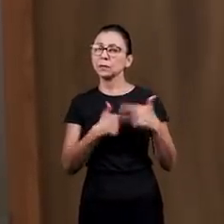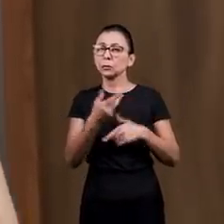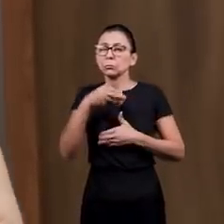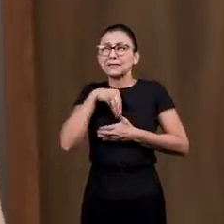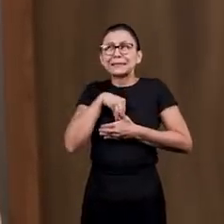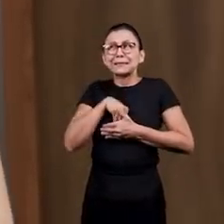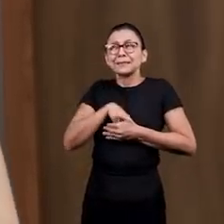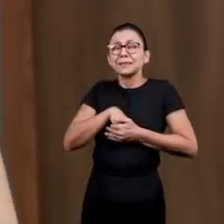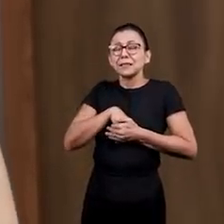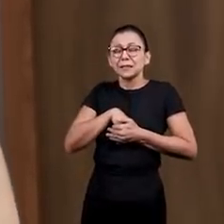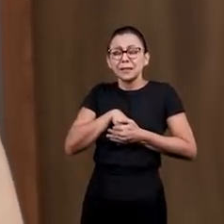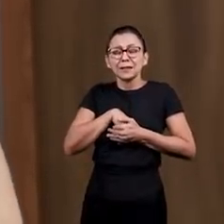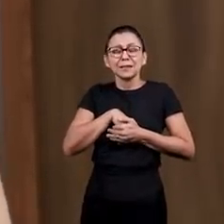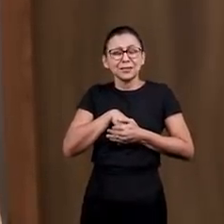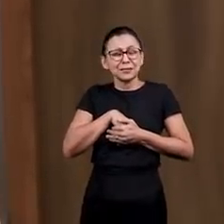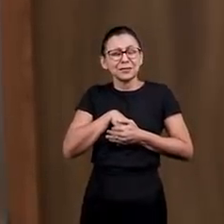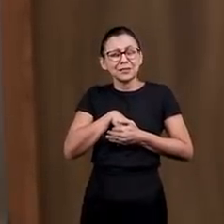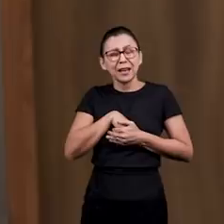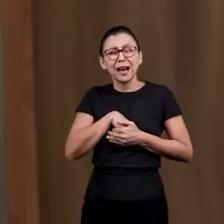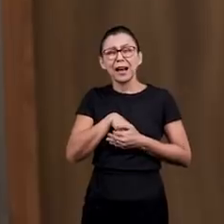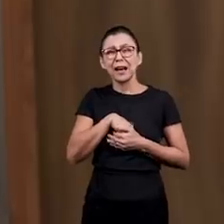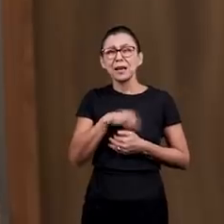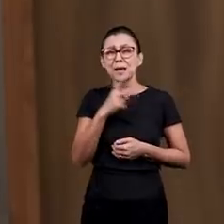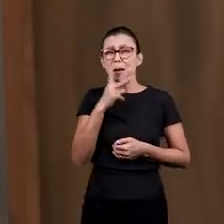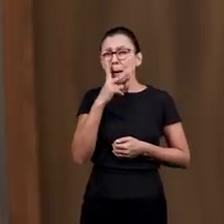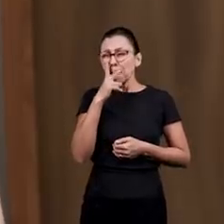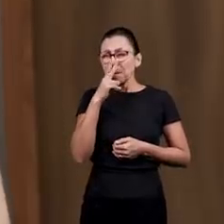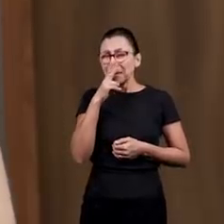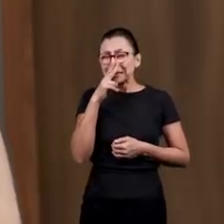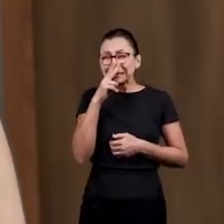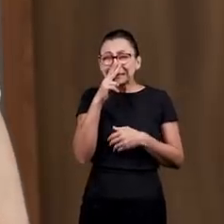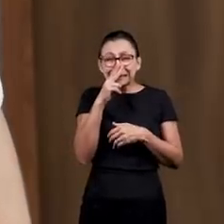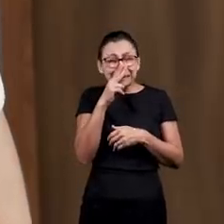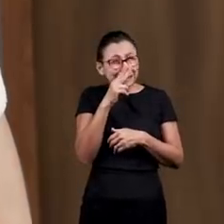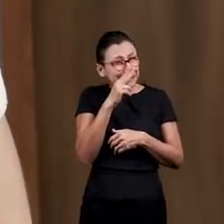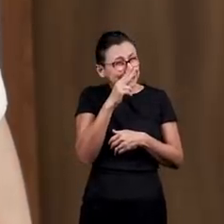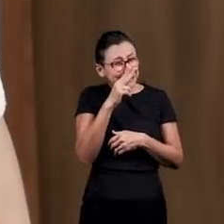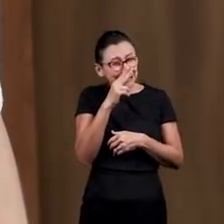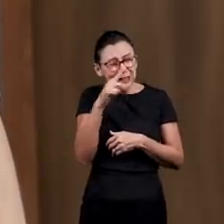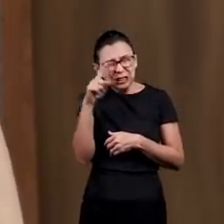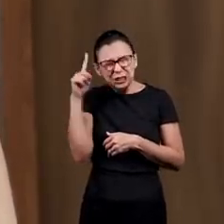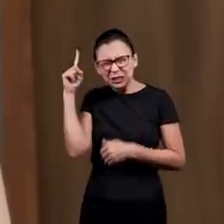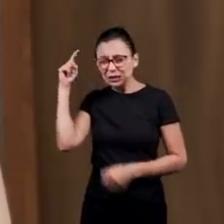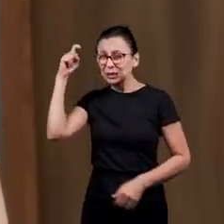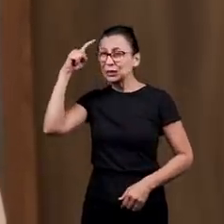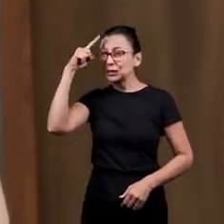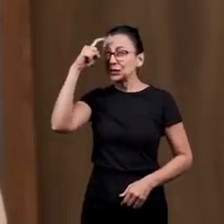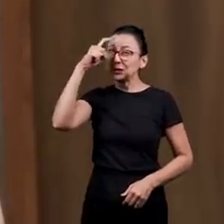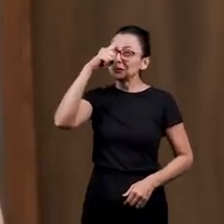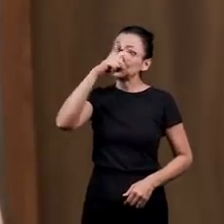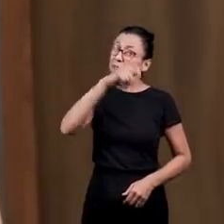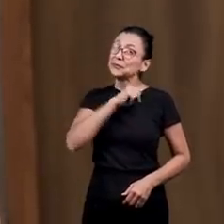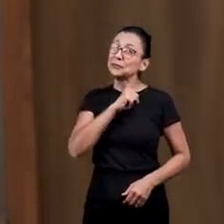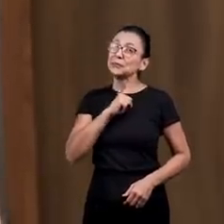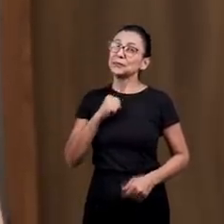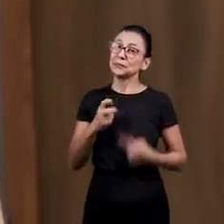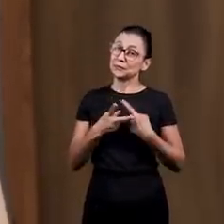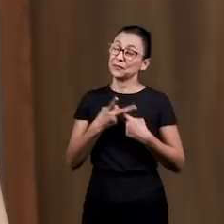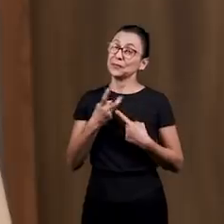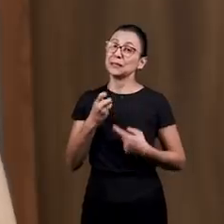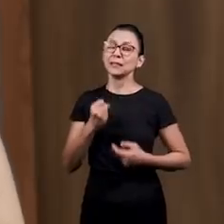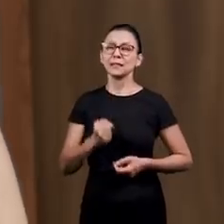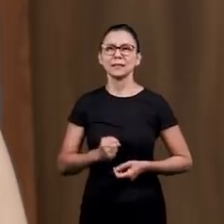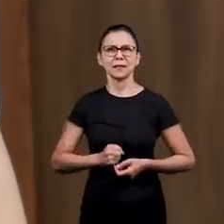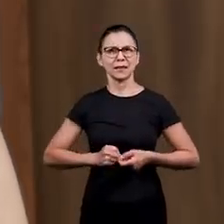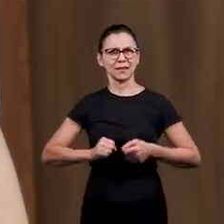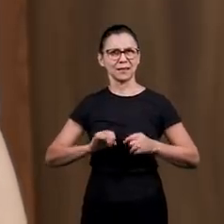lutas podem ser até maiores que nós, mas eles não são maiores do que o que está conosco. Eles não